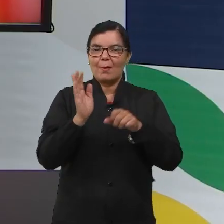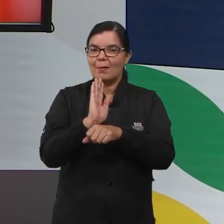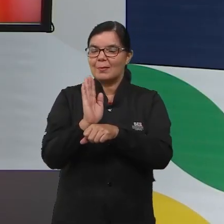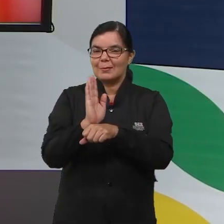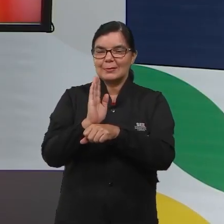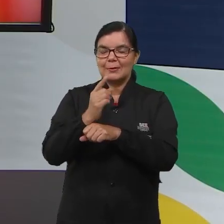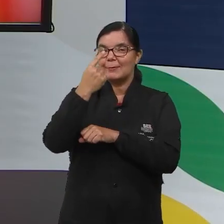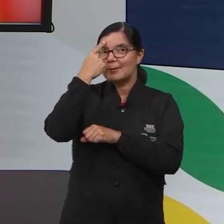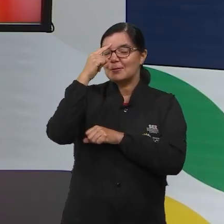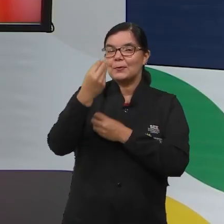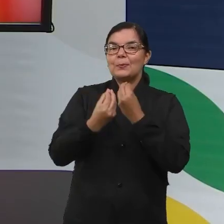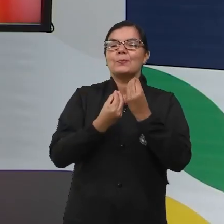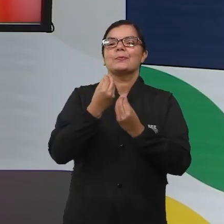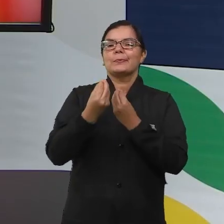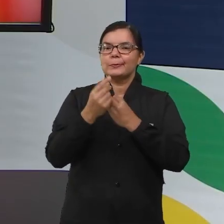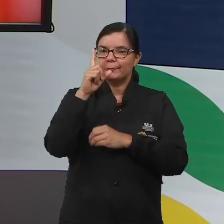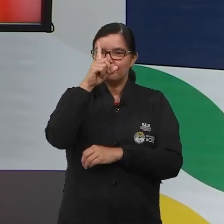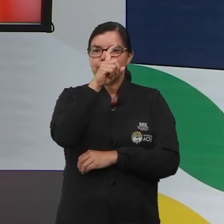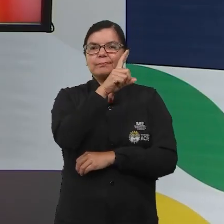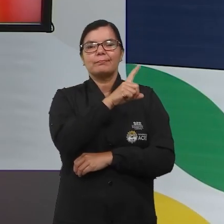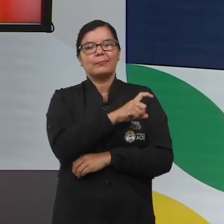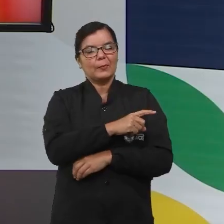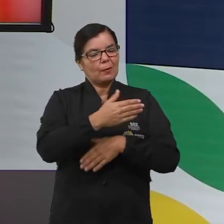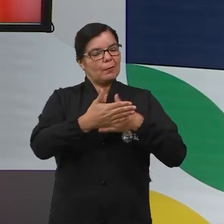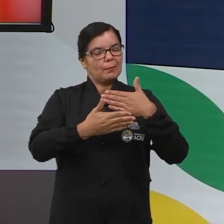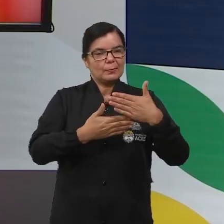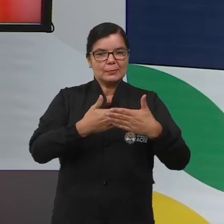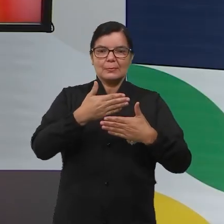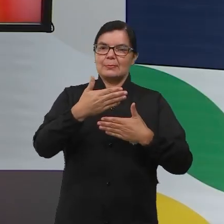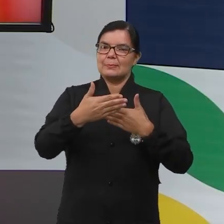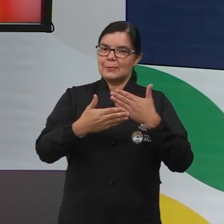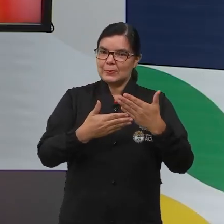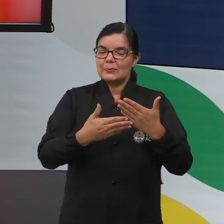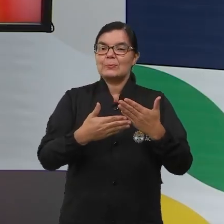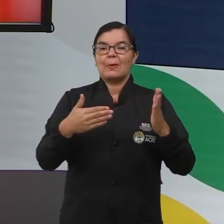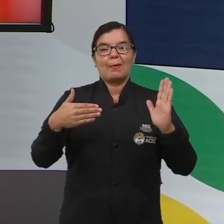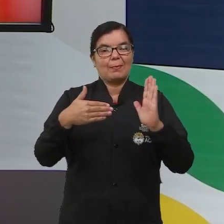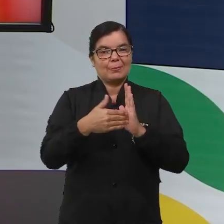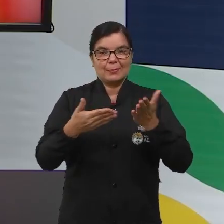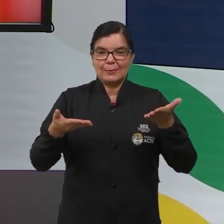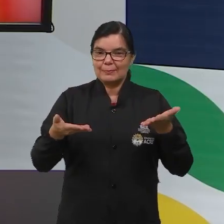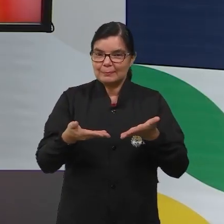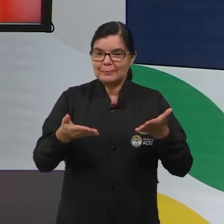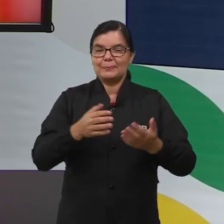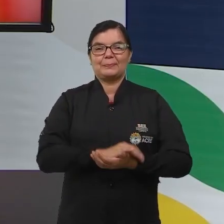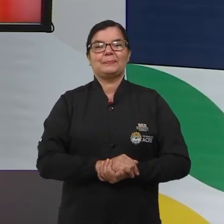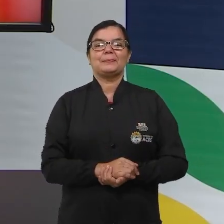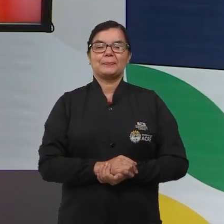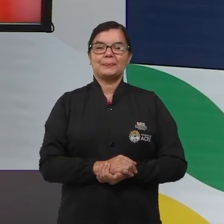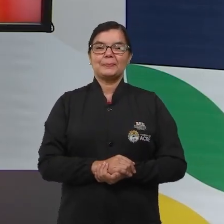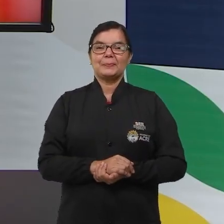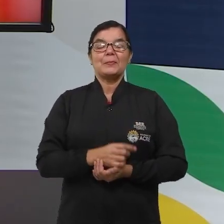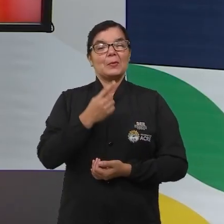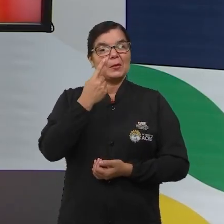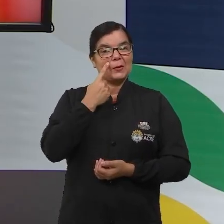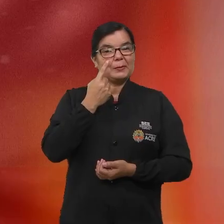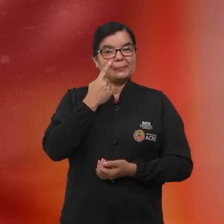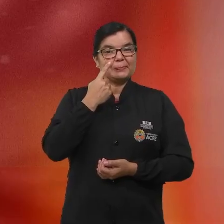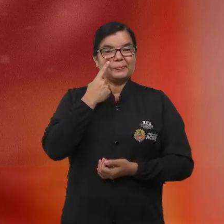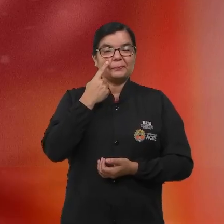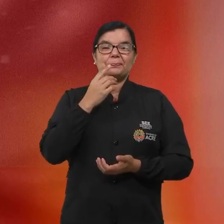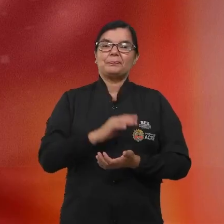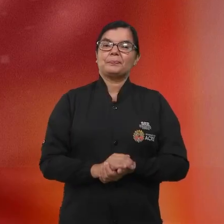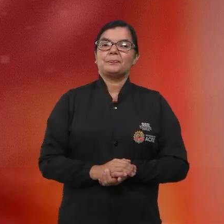faz ideia do quanto foi difícil esse processo todo chegar até aqui. Então, olha só, vamos olhar aí